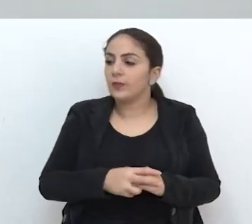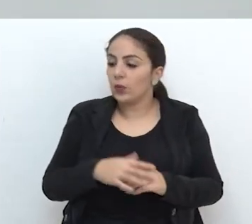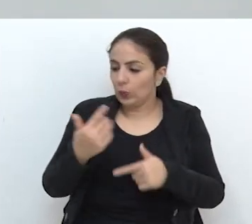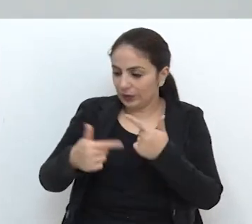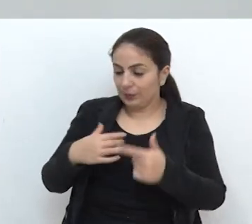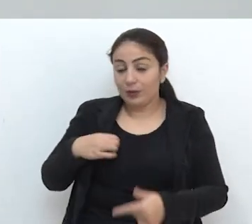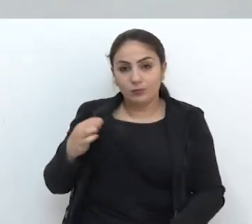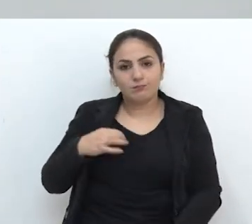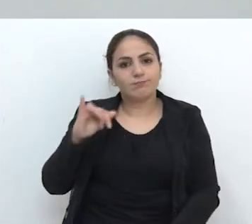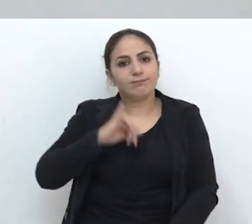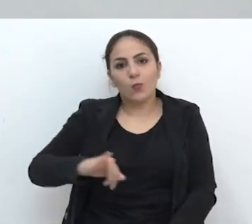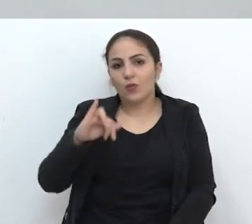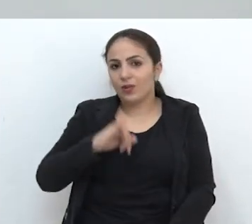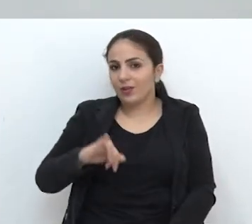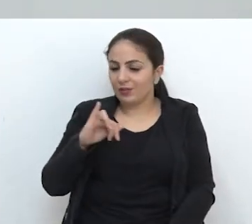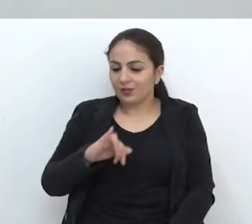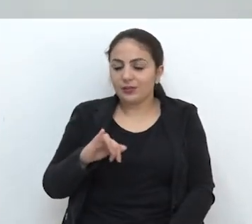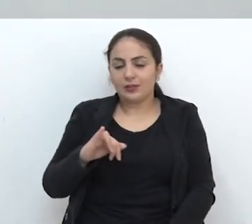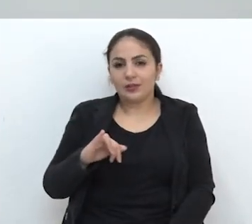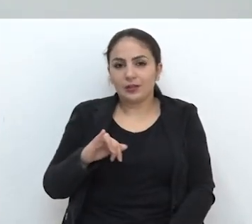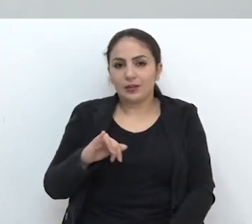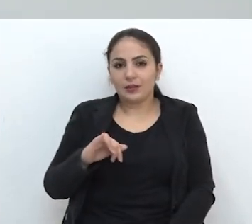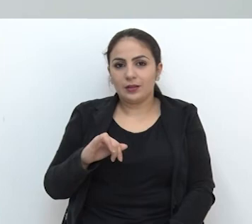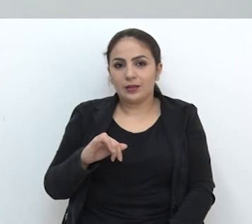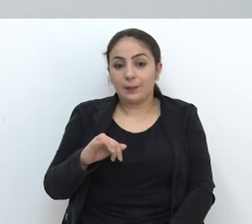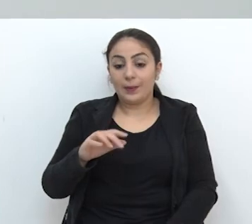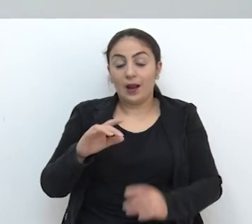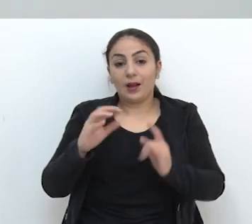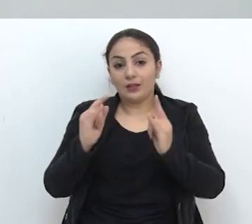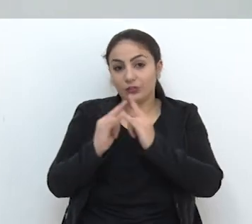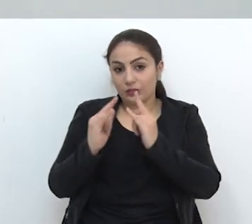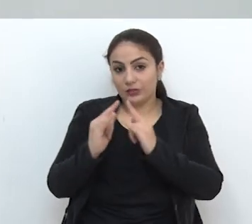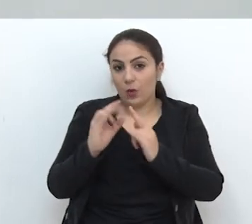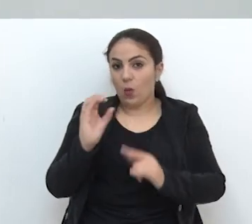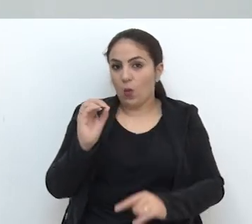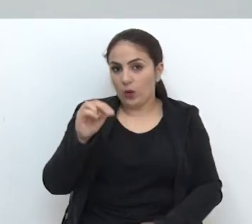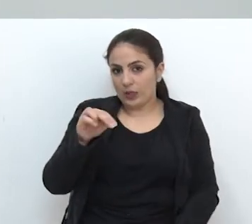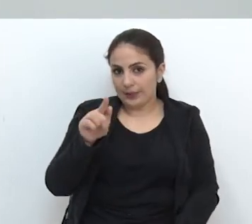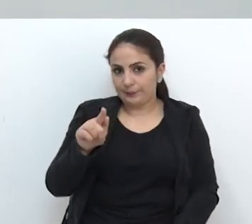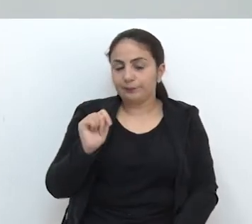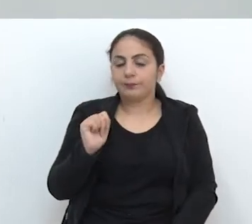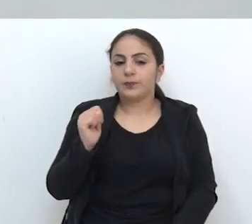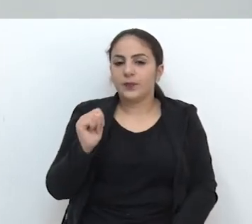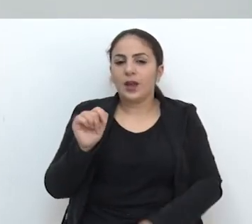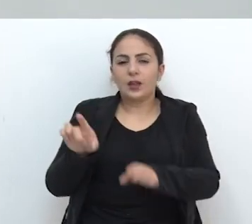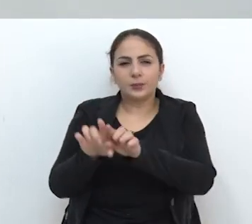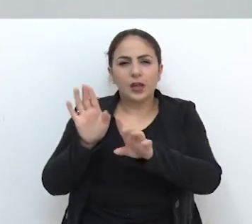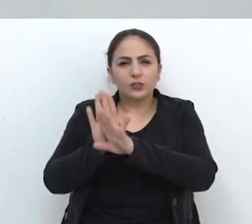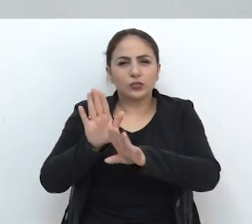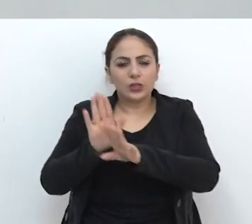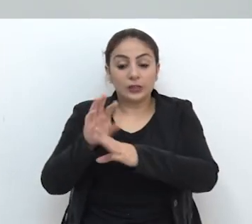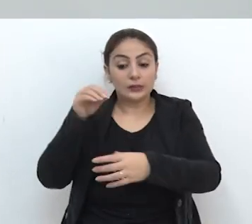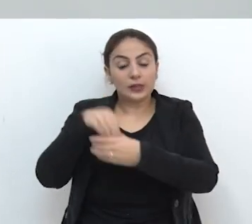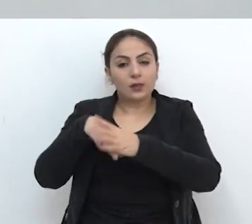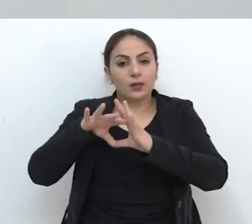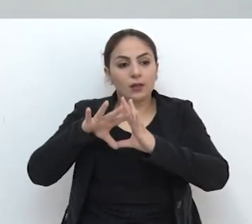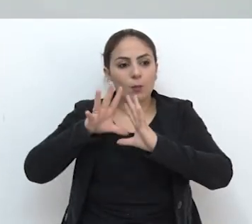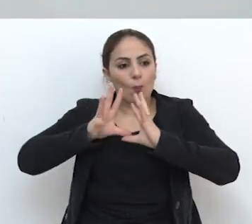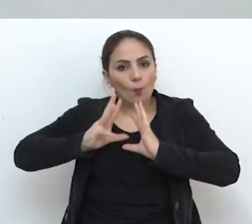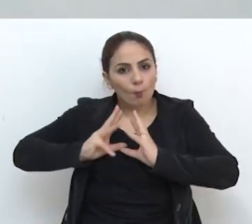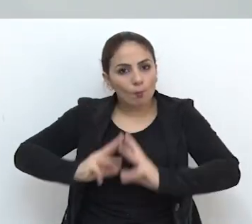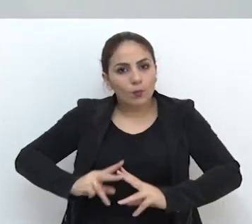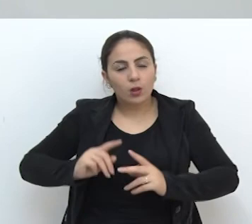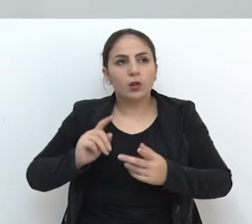trabalho voluntário, ele é importantíssimo para a ONG, não é? Ajudar também dentro